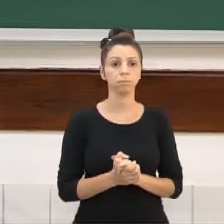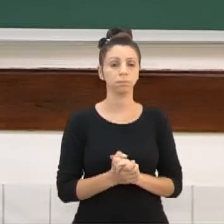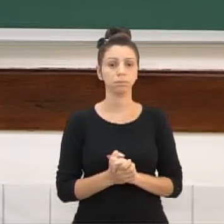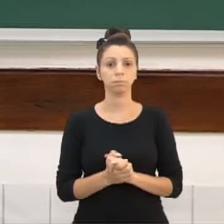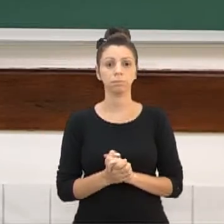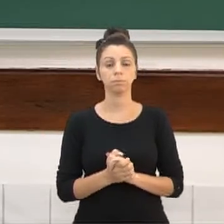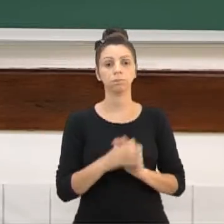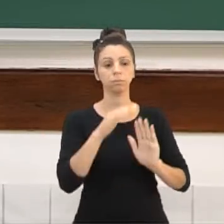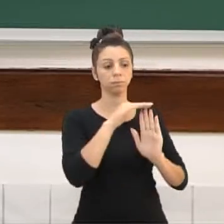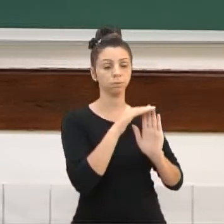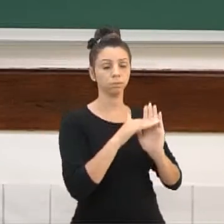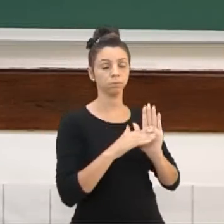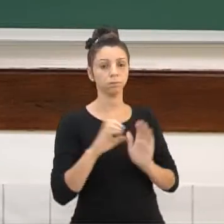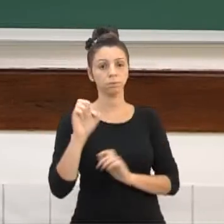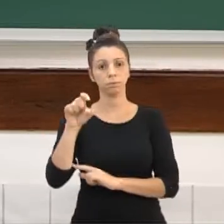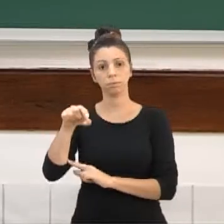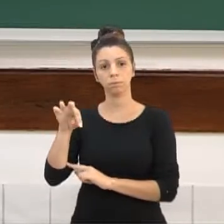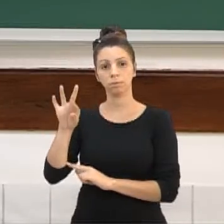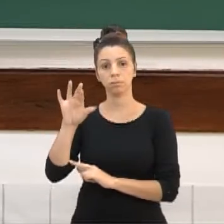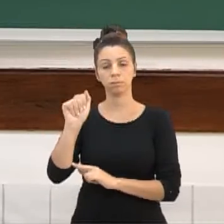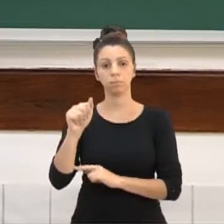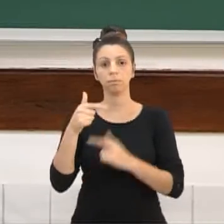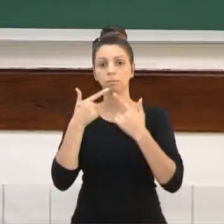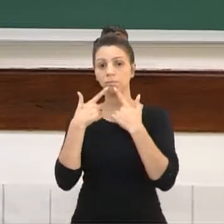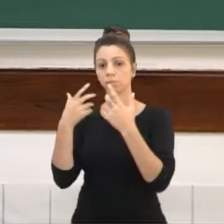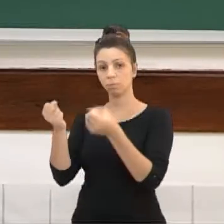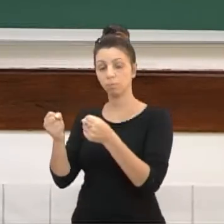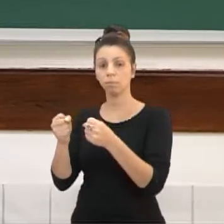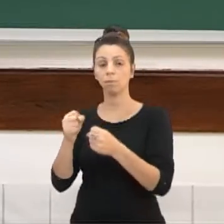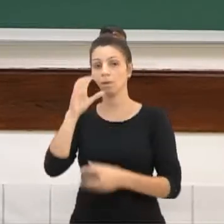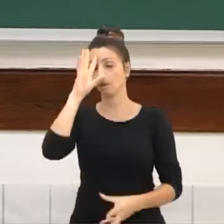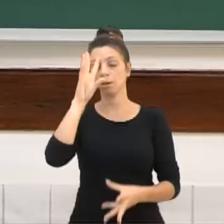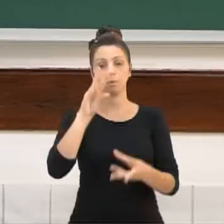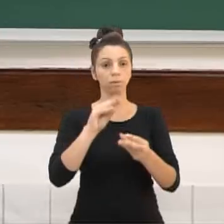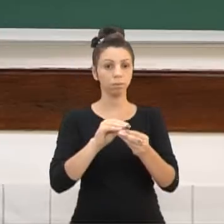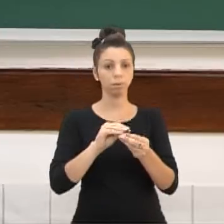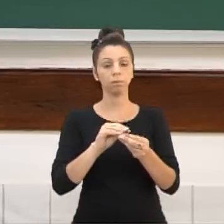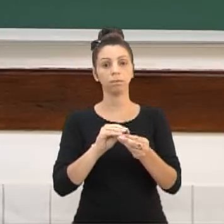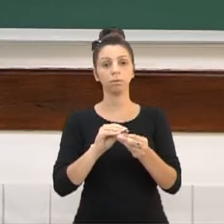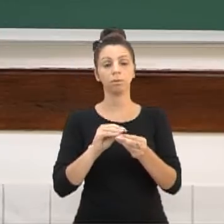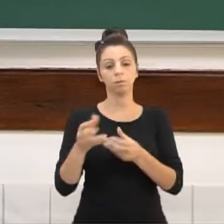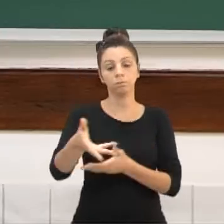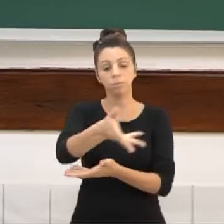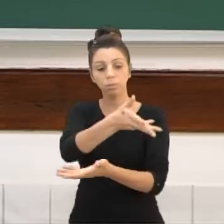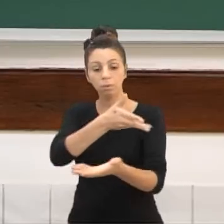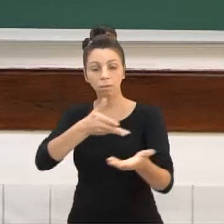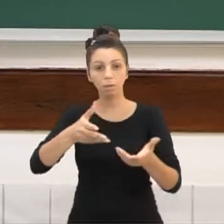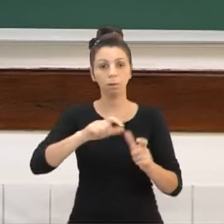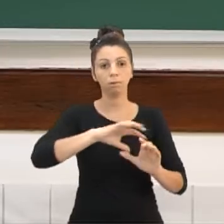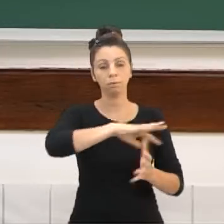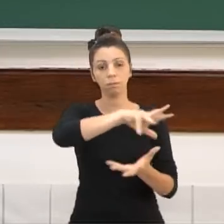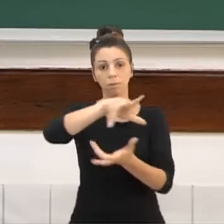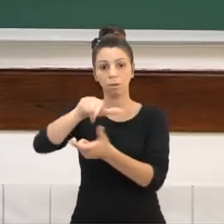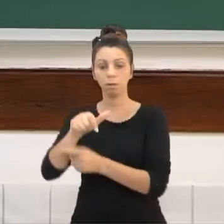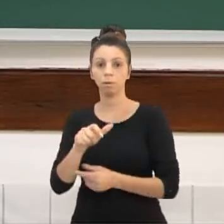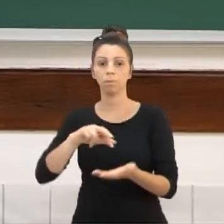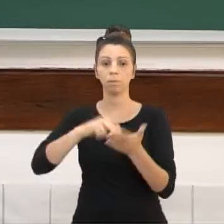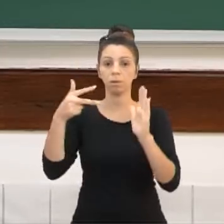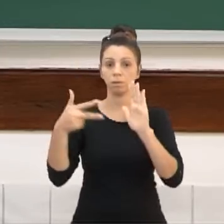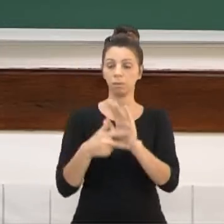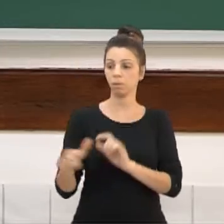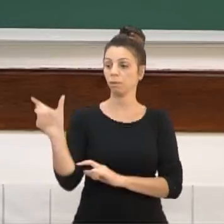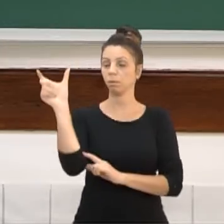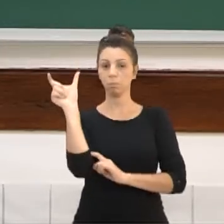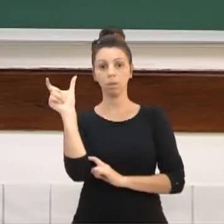dos elementos extralinguísticos, né? O conhecimento de mundo compartilhado, né? O sentido das palavras que estão ali presentes no